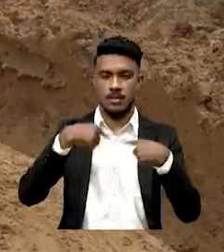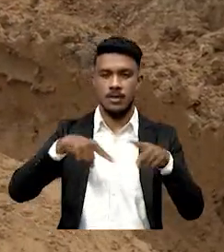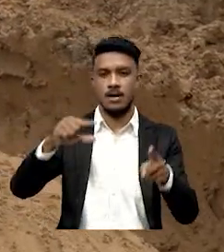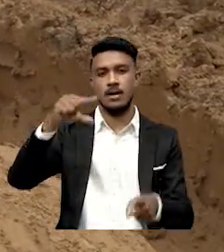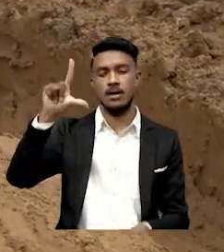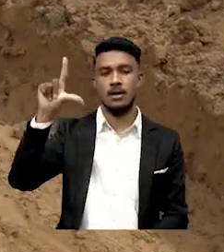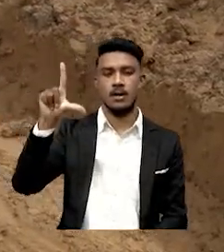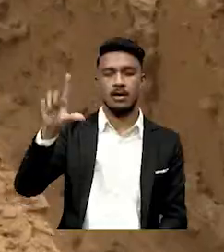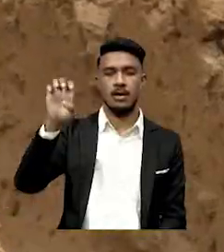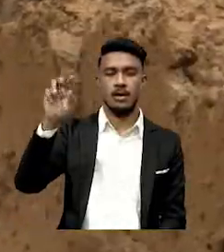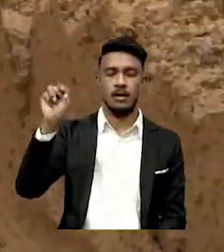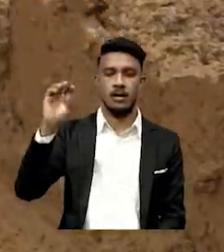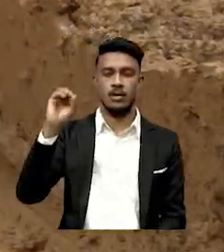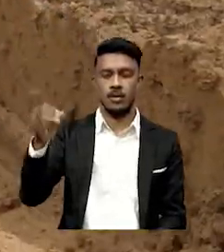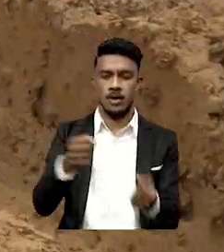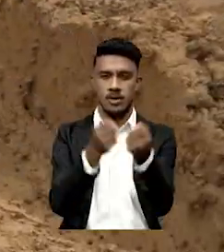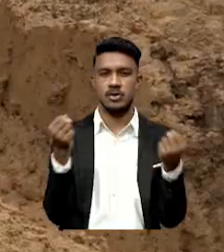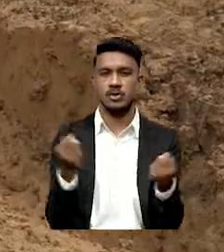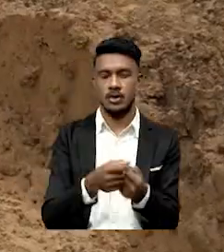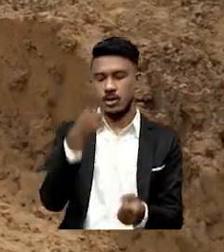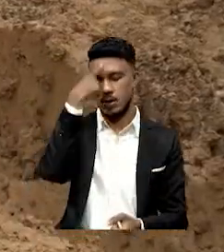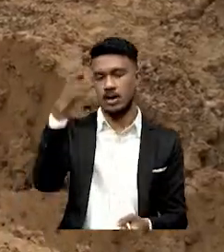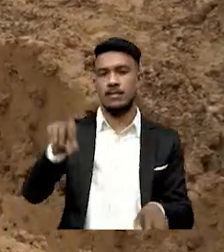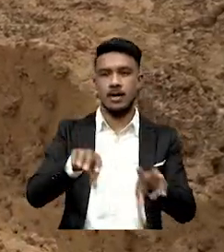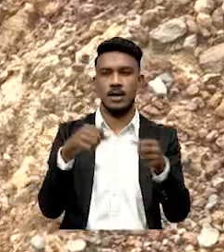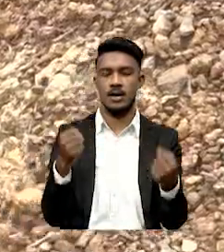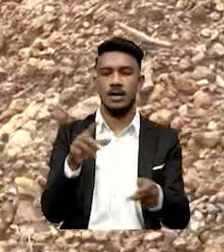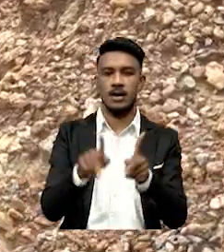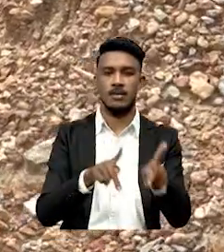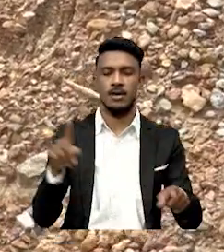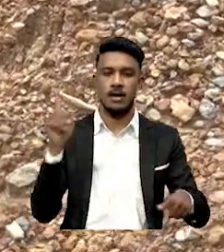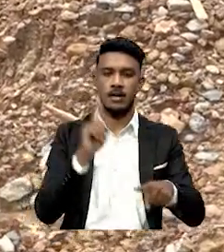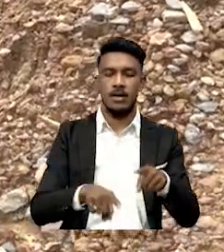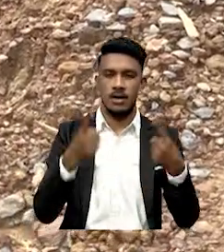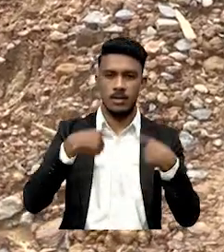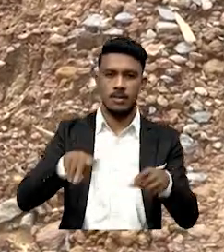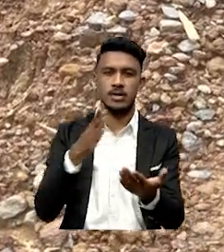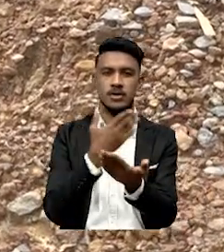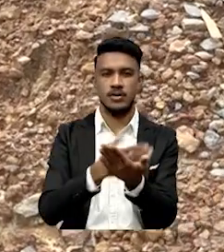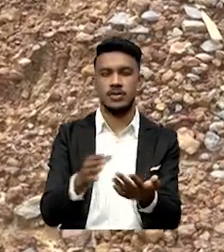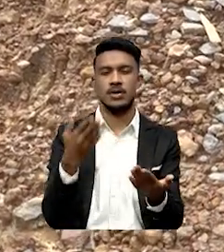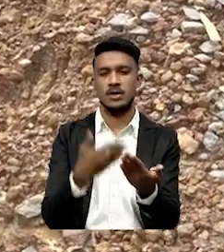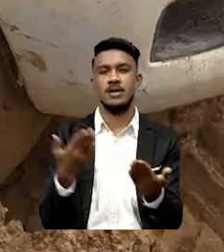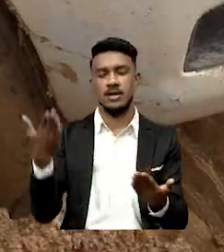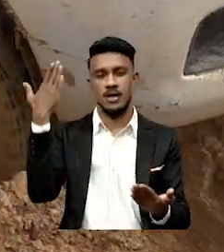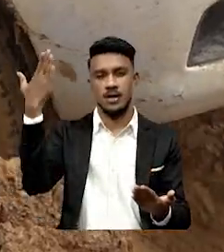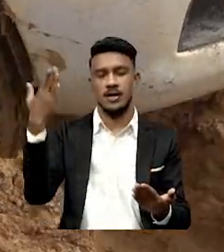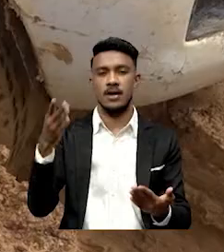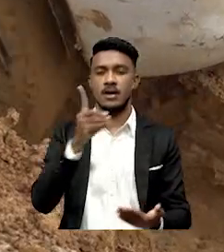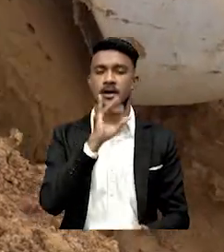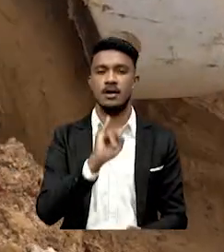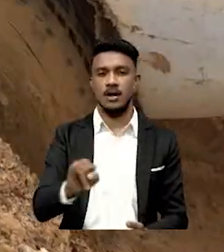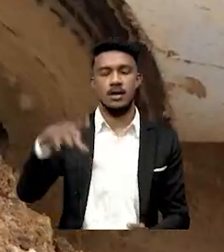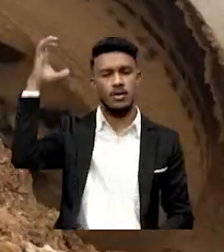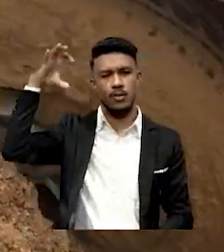to suku Rafere, tamba kondisaun at. Komunidade labele basosa sasang ia vila, tamba udang lor-lorong,